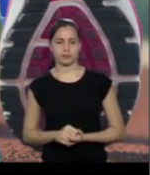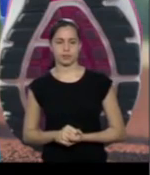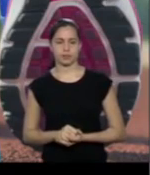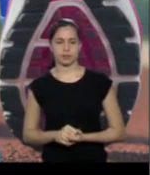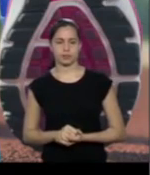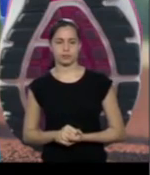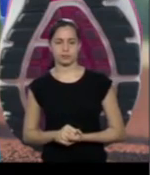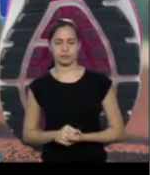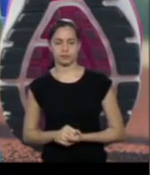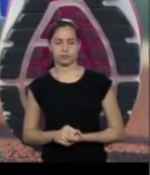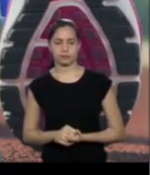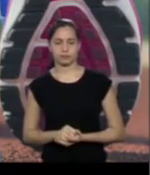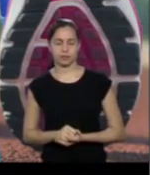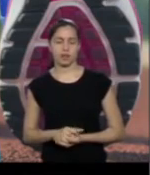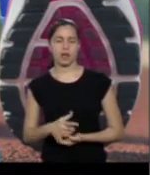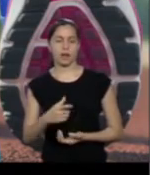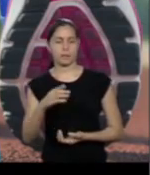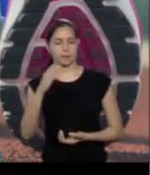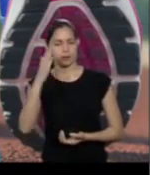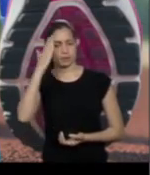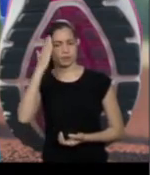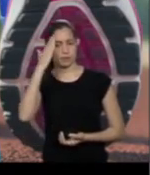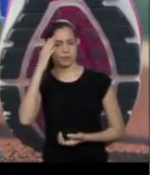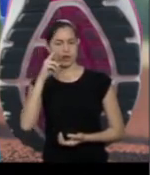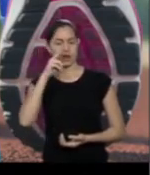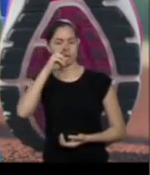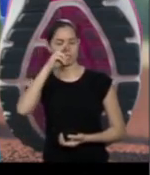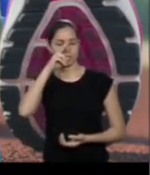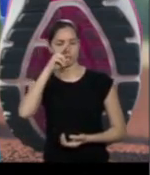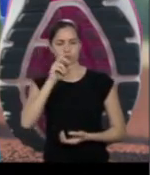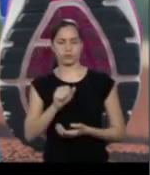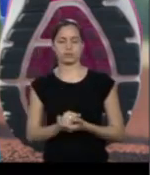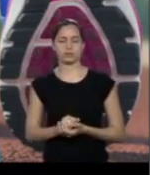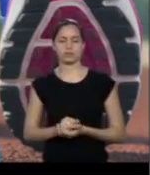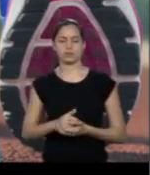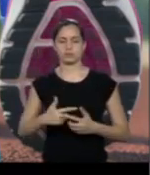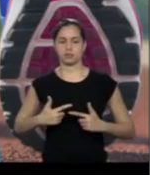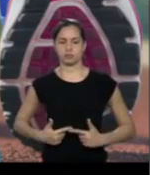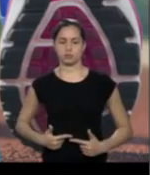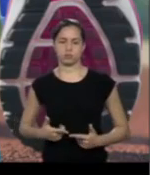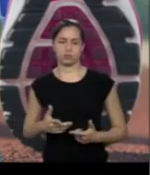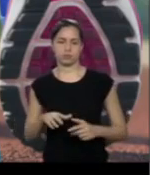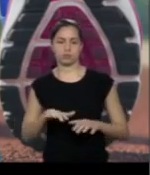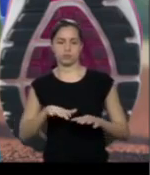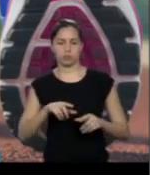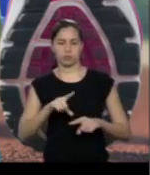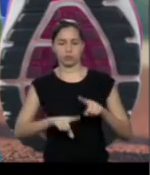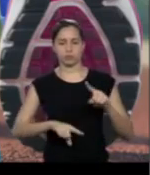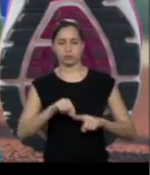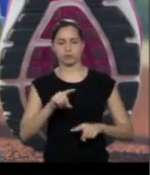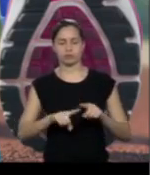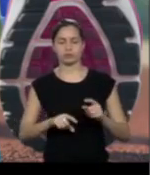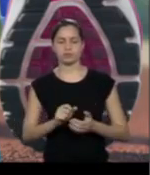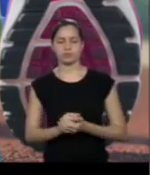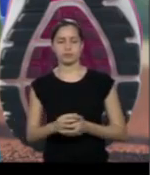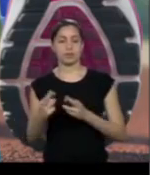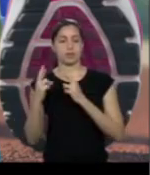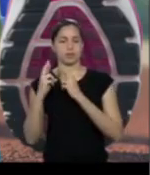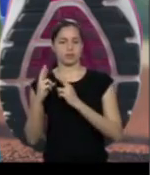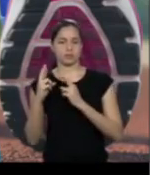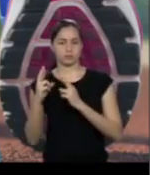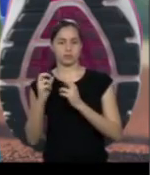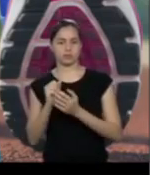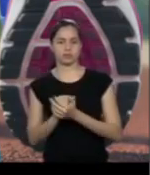determinar a força resultante que atua sobre um corpo, usamos a segunda lei de Newton, dessa forma, respeitando-se o princípio da independência